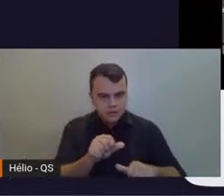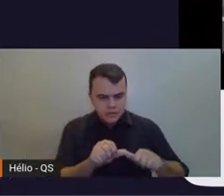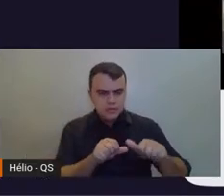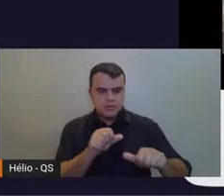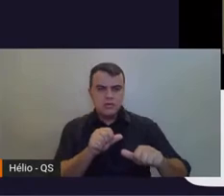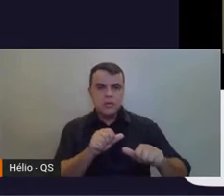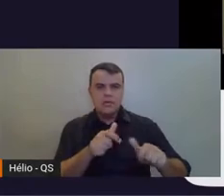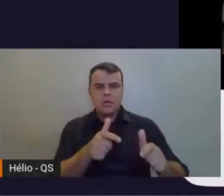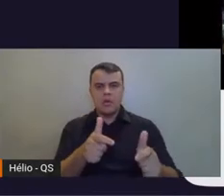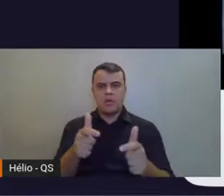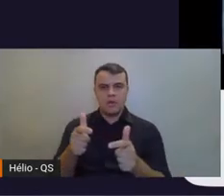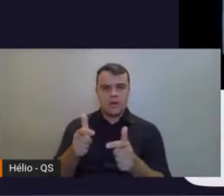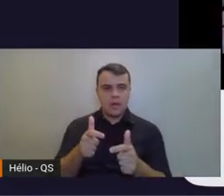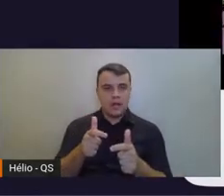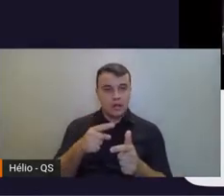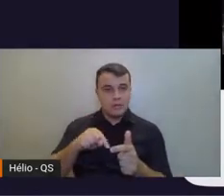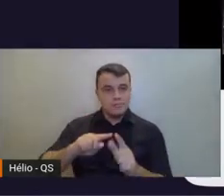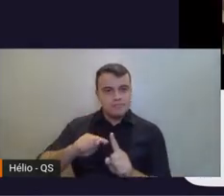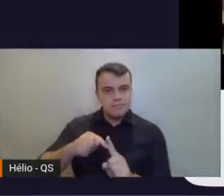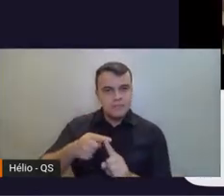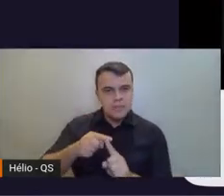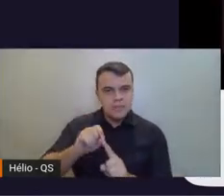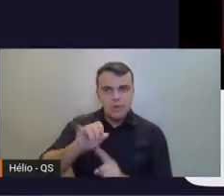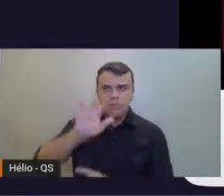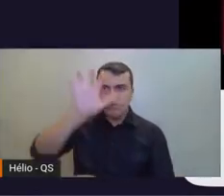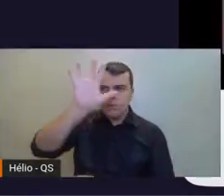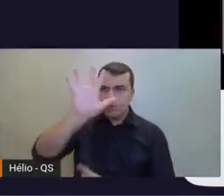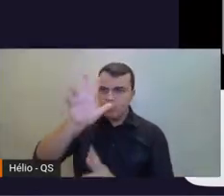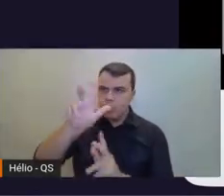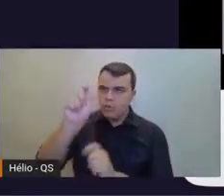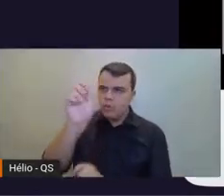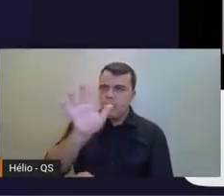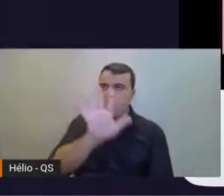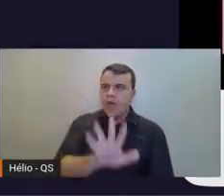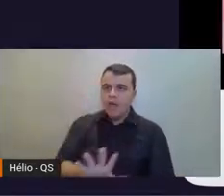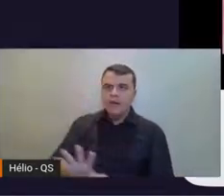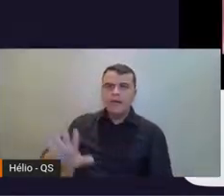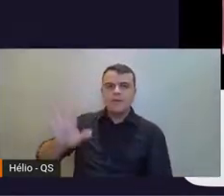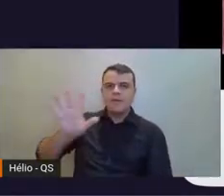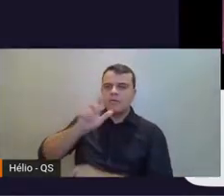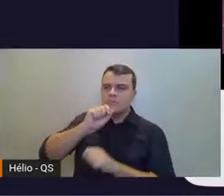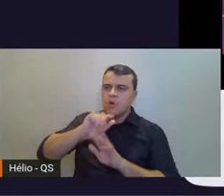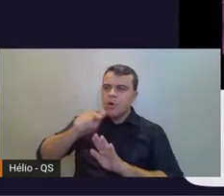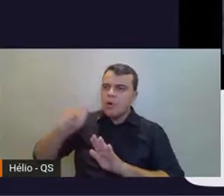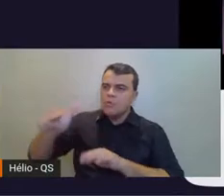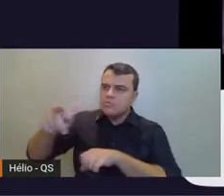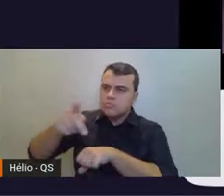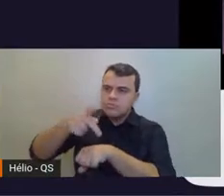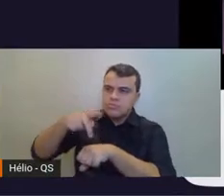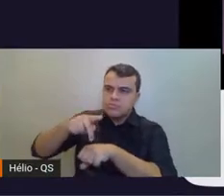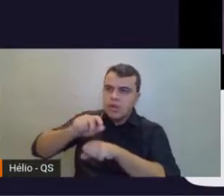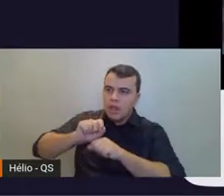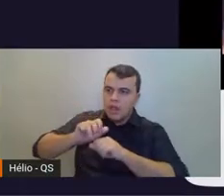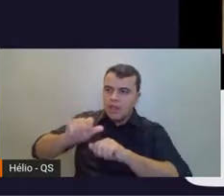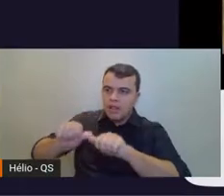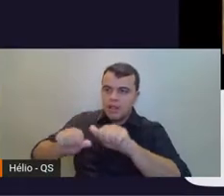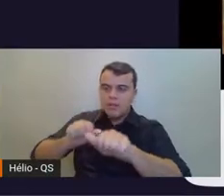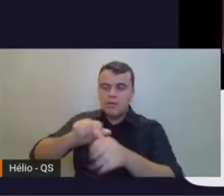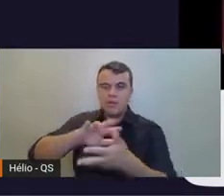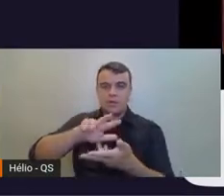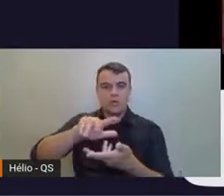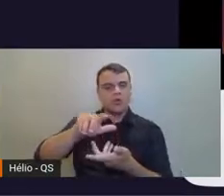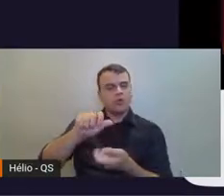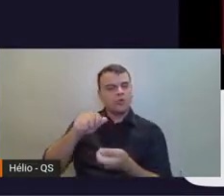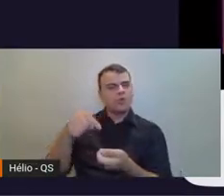por onde passamos fomos além do Oiapoque ao Chuí cruzamos o oceano para levar a nossa energia transformadora ao redor do Globo